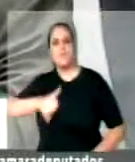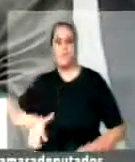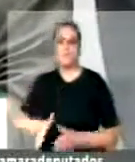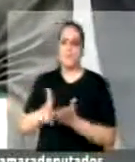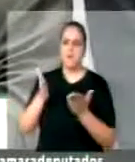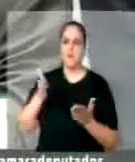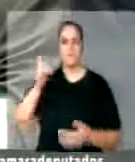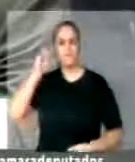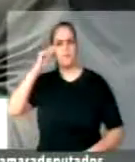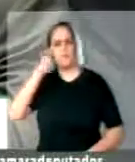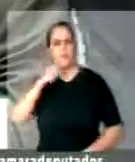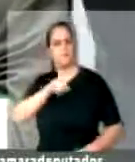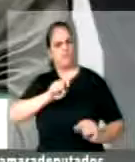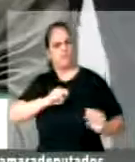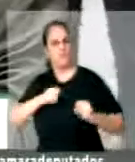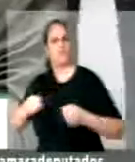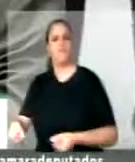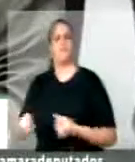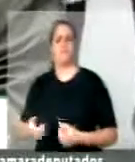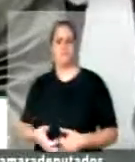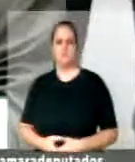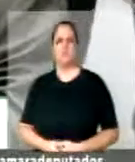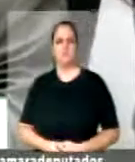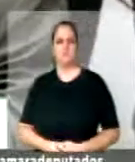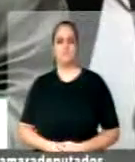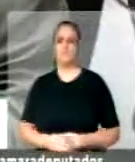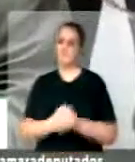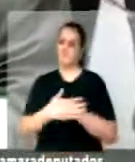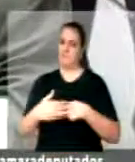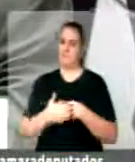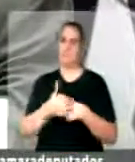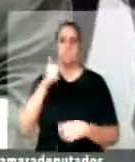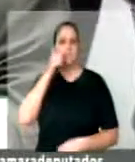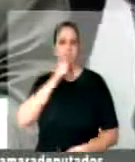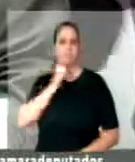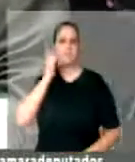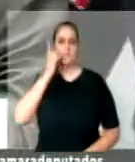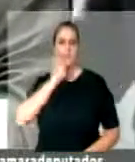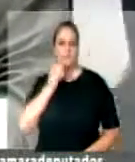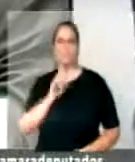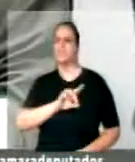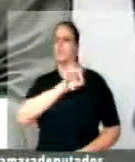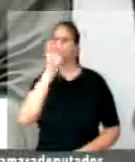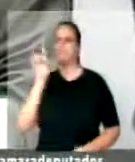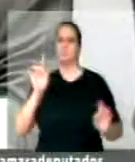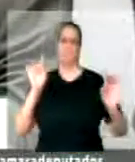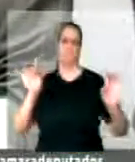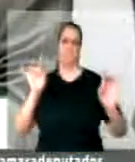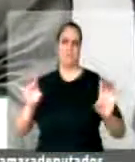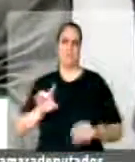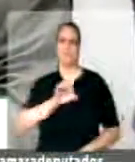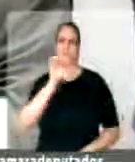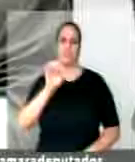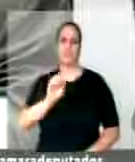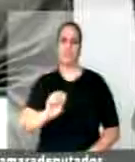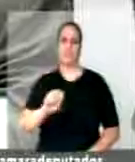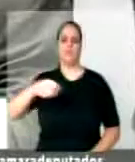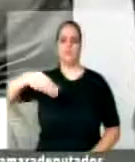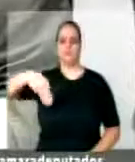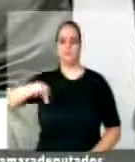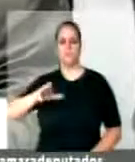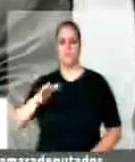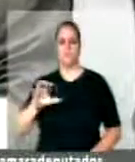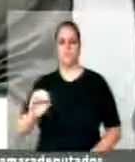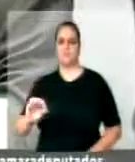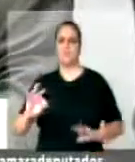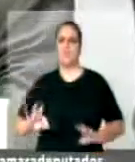Portanto, minha querida deputada, queremos aqui exatamente nesta data, nesse dia 8 de março, quando todas as mulheres do